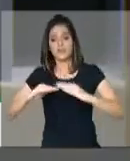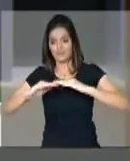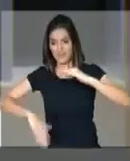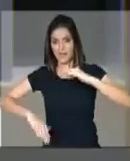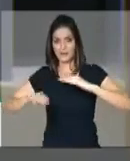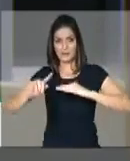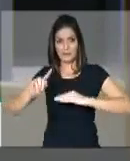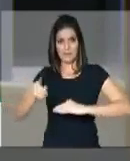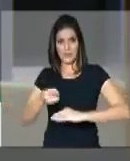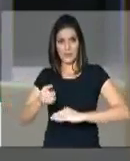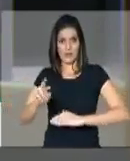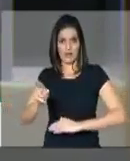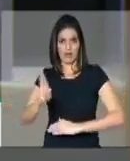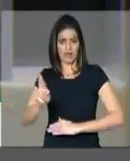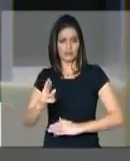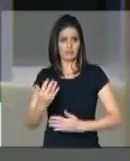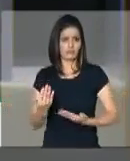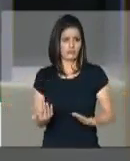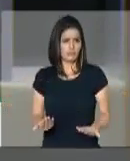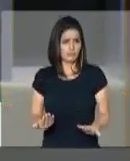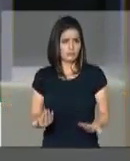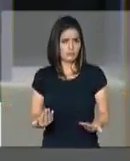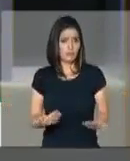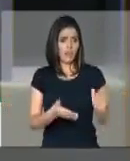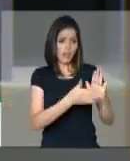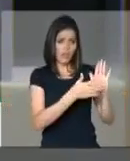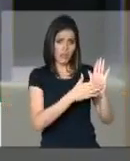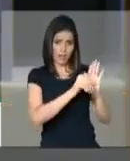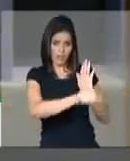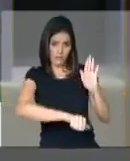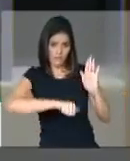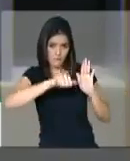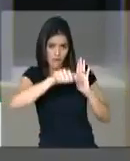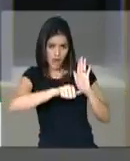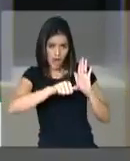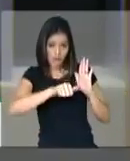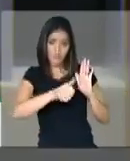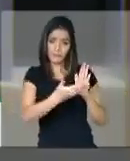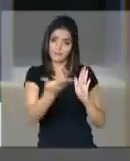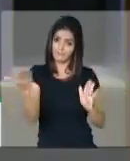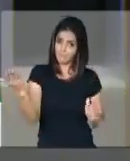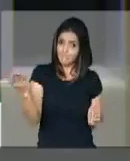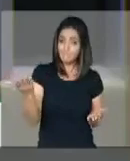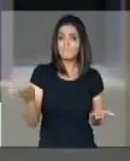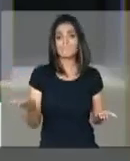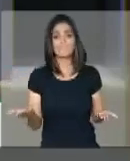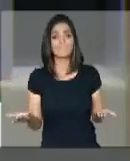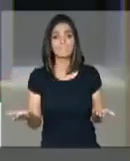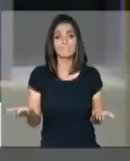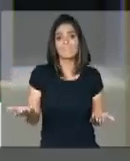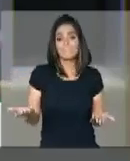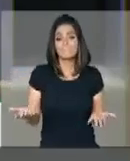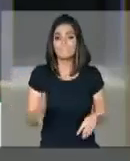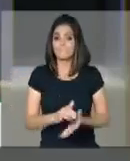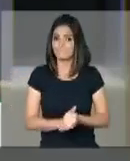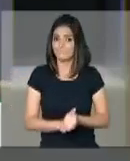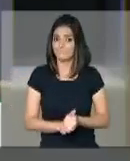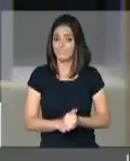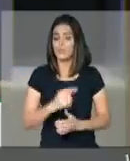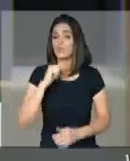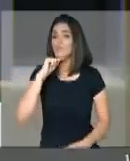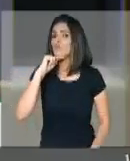de um salário mínimo. É uma reforma, senhor presidente, senhoras e senhores deputados, que